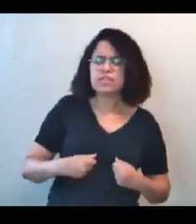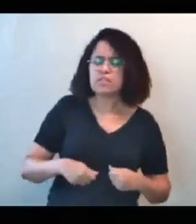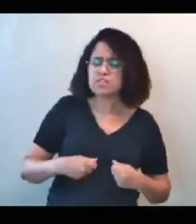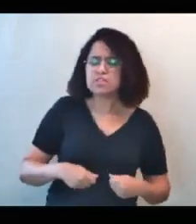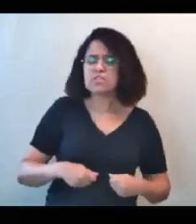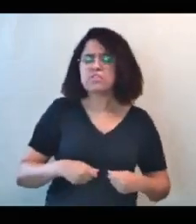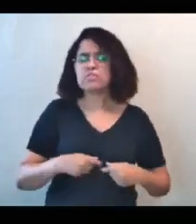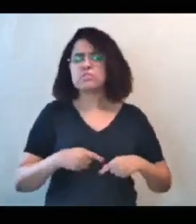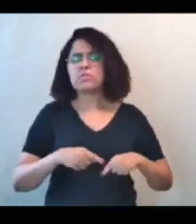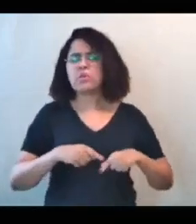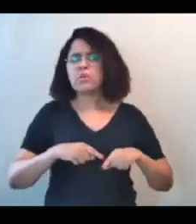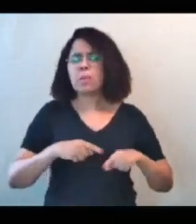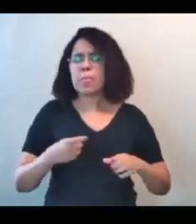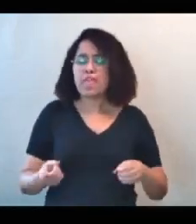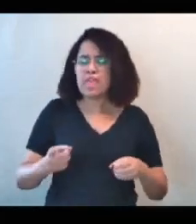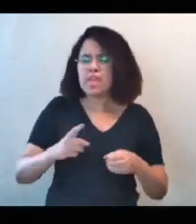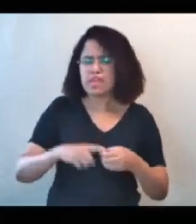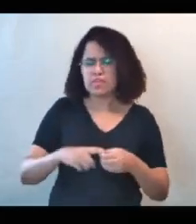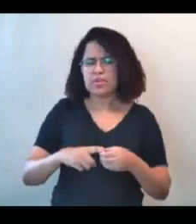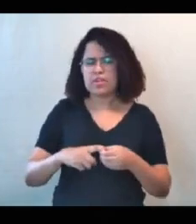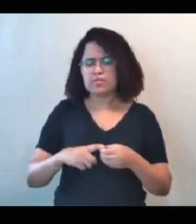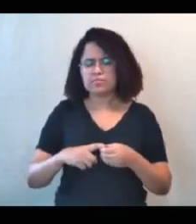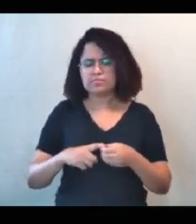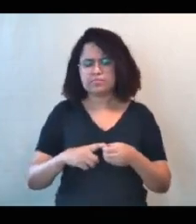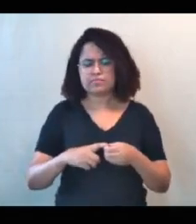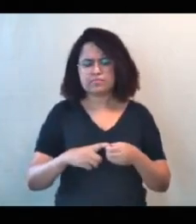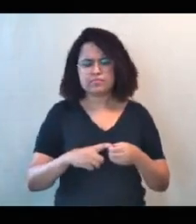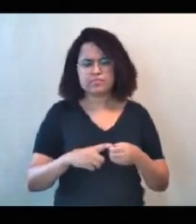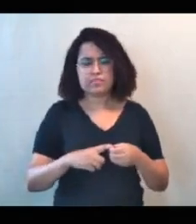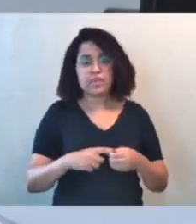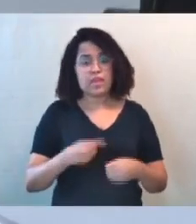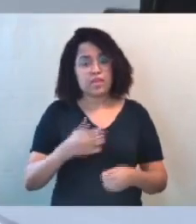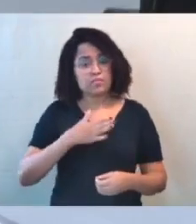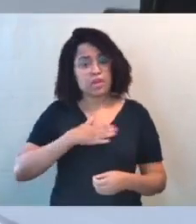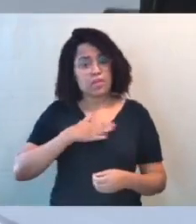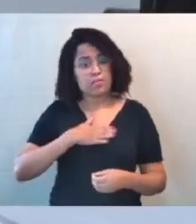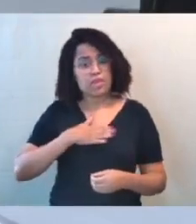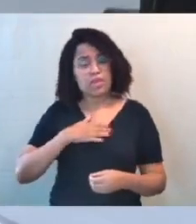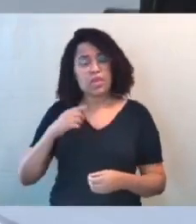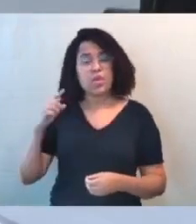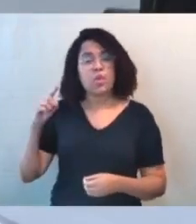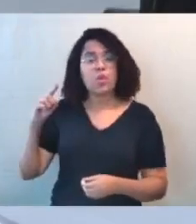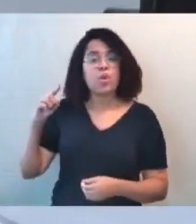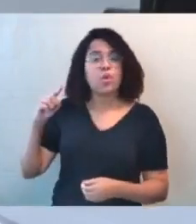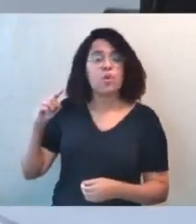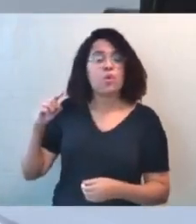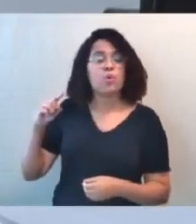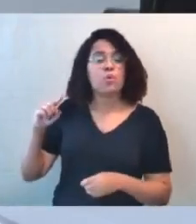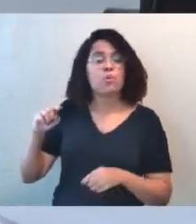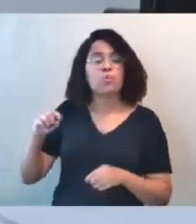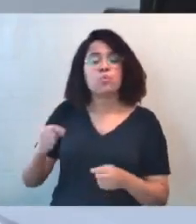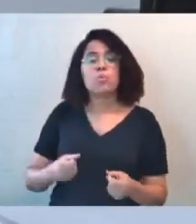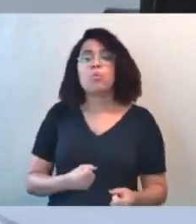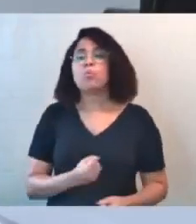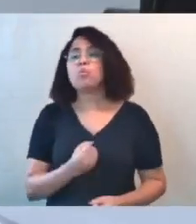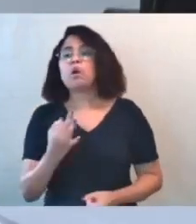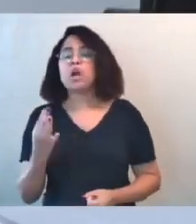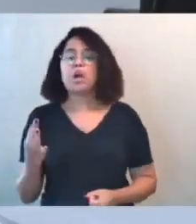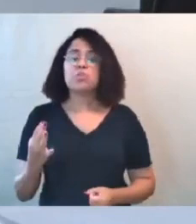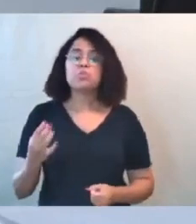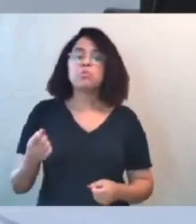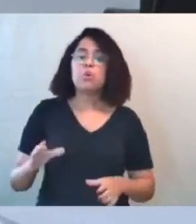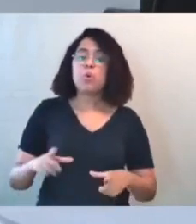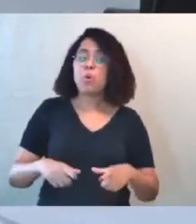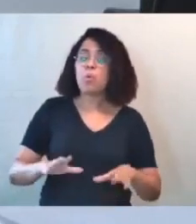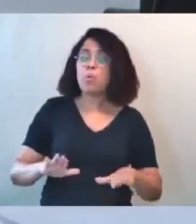retornados. Isso, mas para mim o importante é como, quando, por quê e quanto. Vocês têm essa